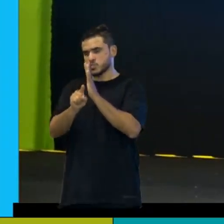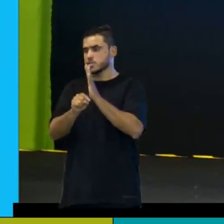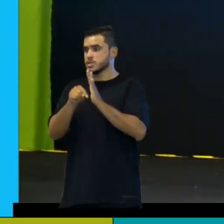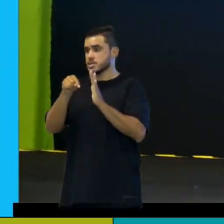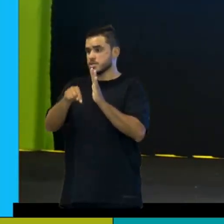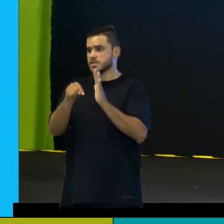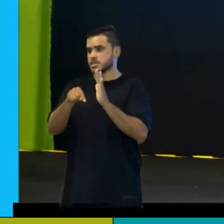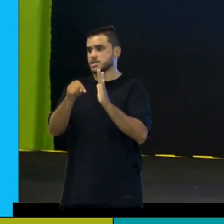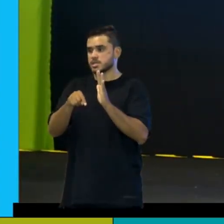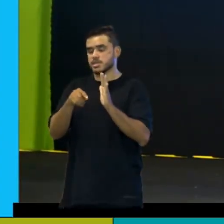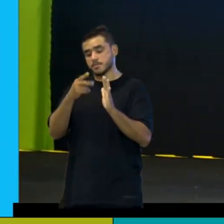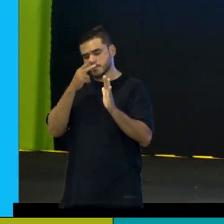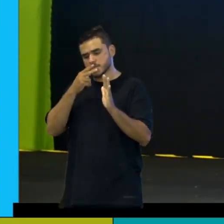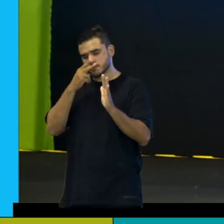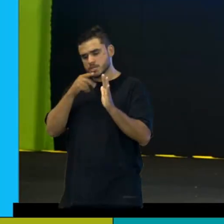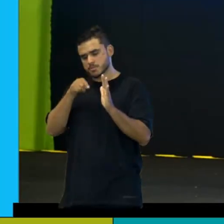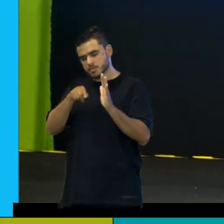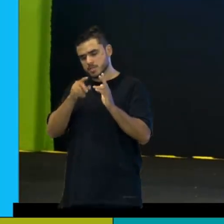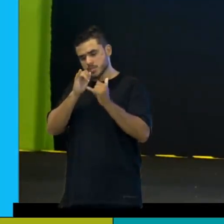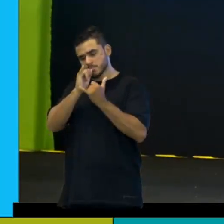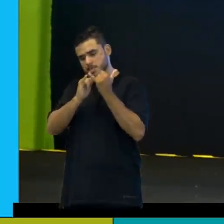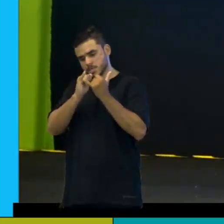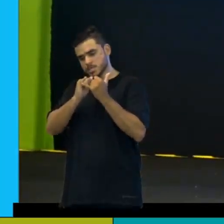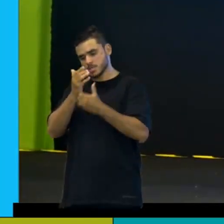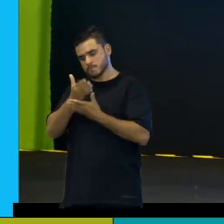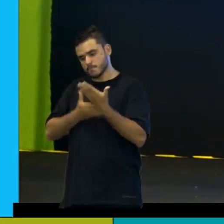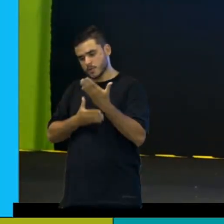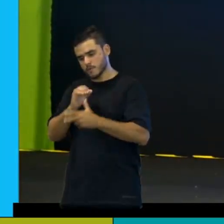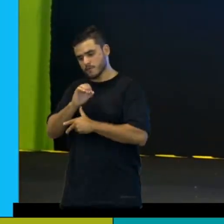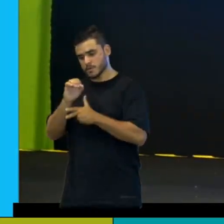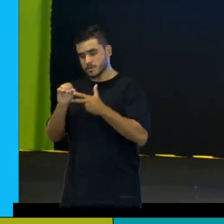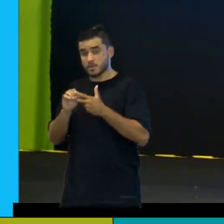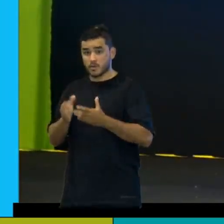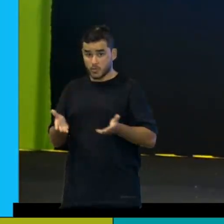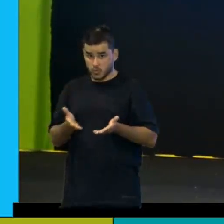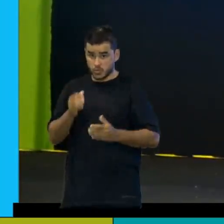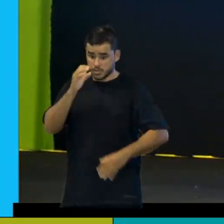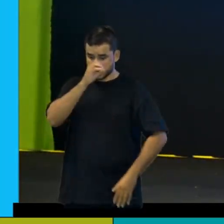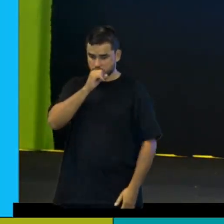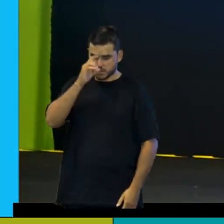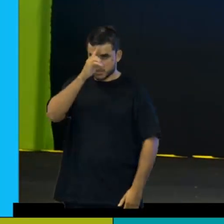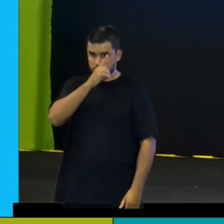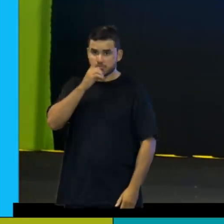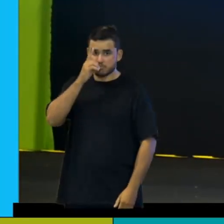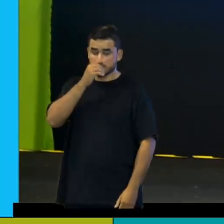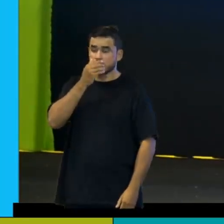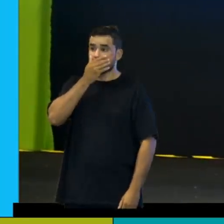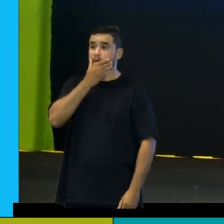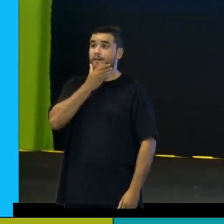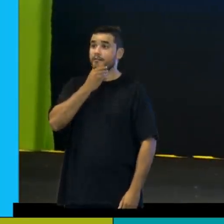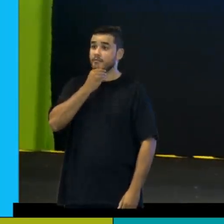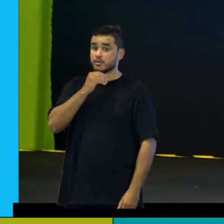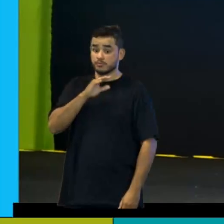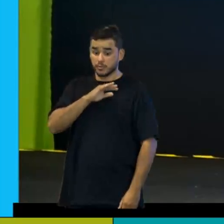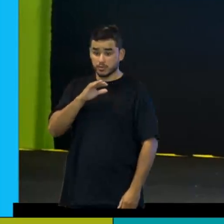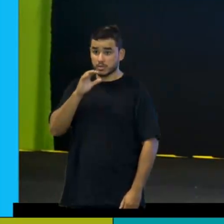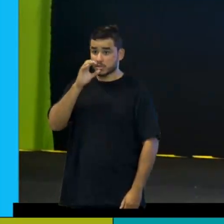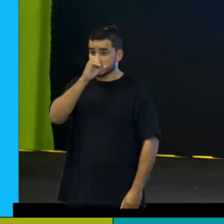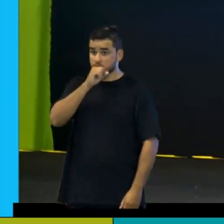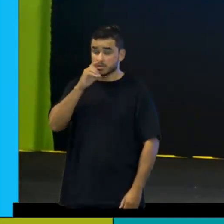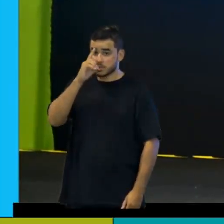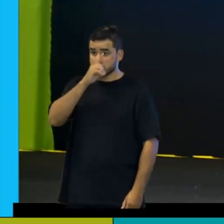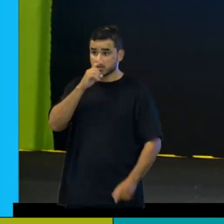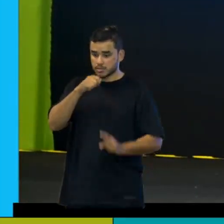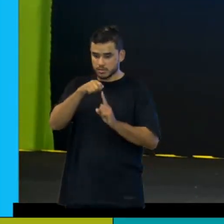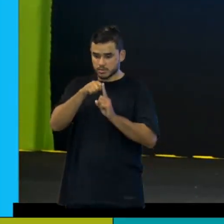em cima disso. Depois desse nosso aulão de hoje aqui, de amanhã, temos um aulão também muito bom amanhã, sábado e domingo. No mês de